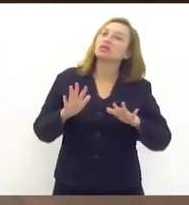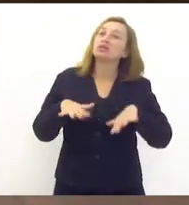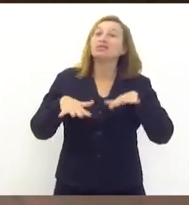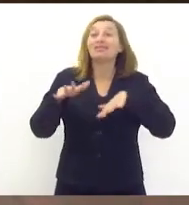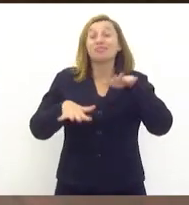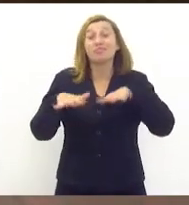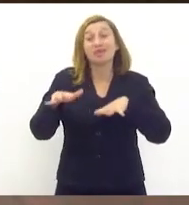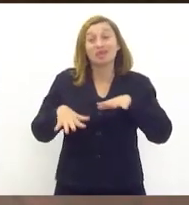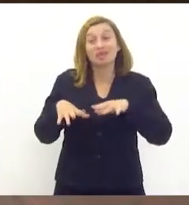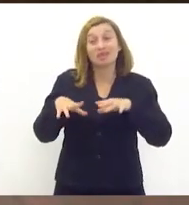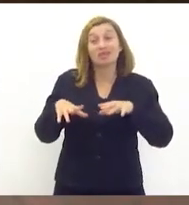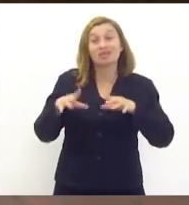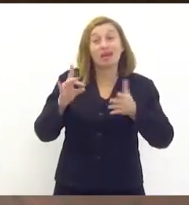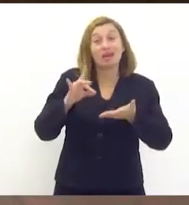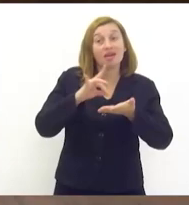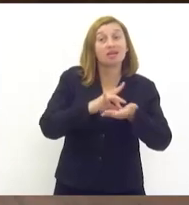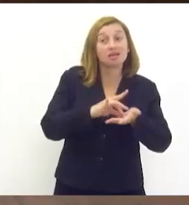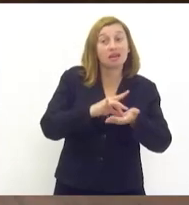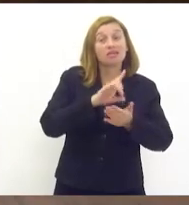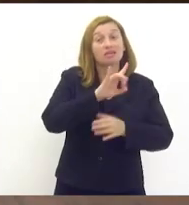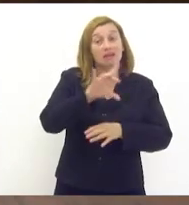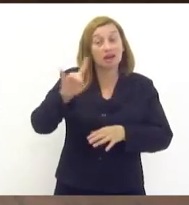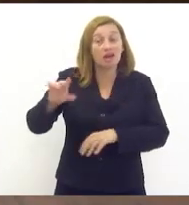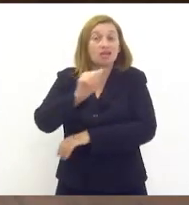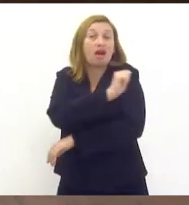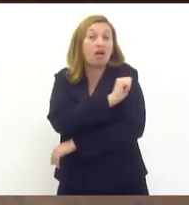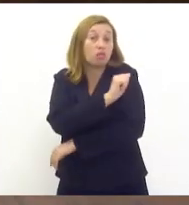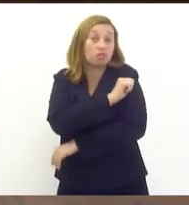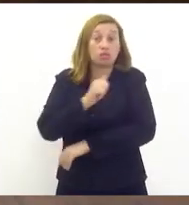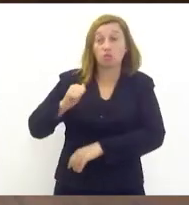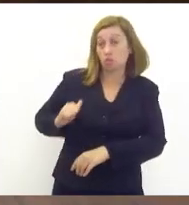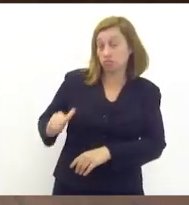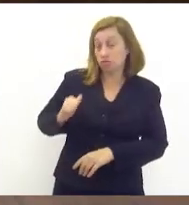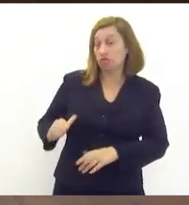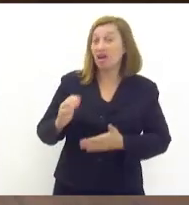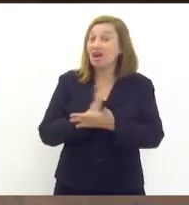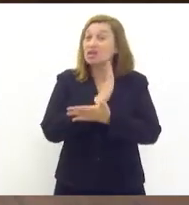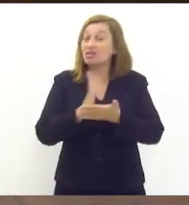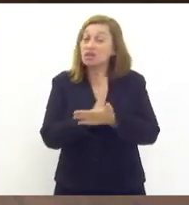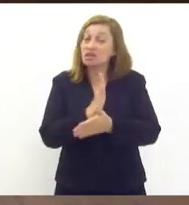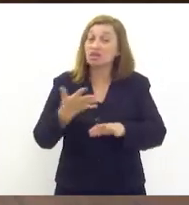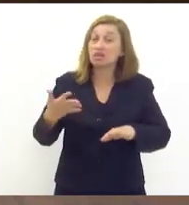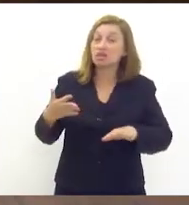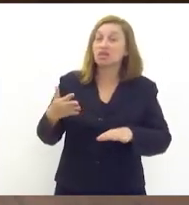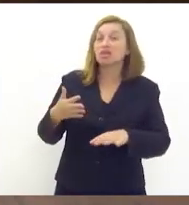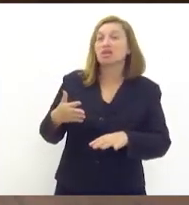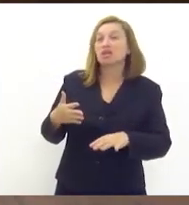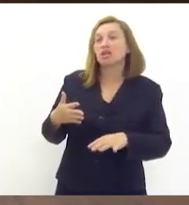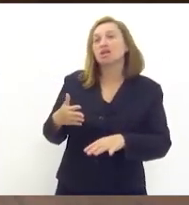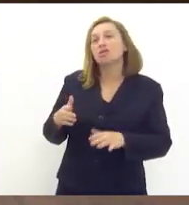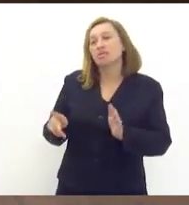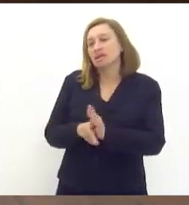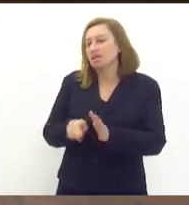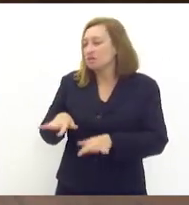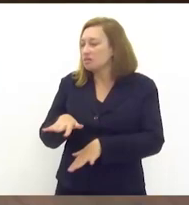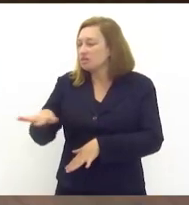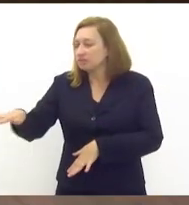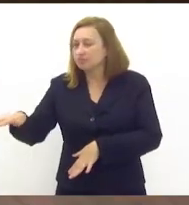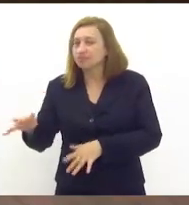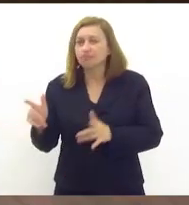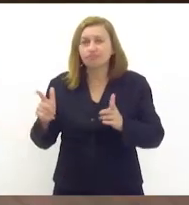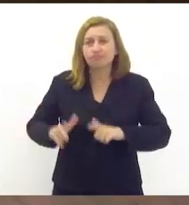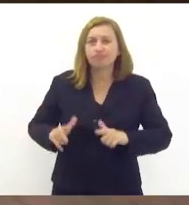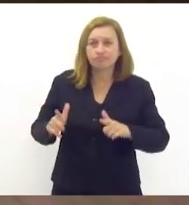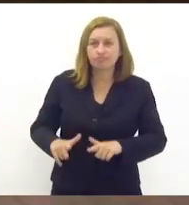delicadas da realidade dos Estudantes cotistas que muitas vezes vem da Periferia da favela em espaços